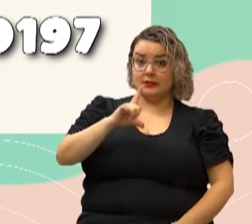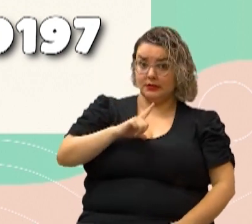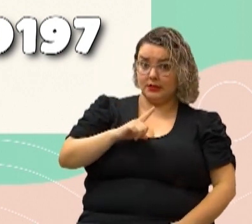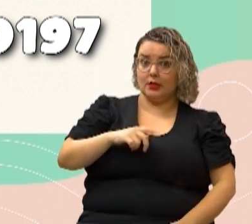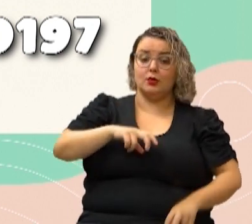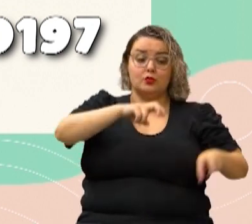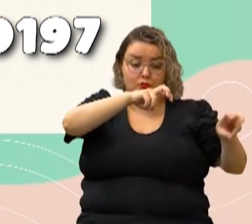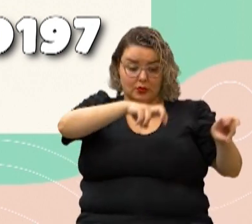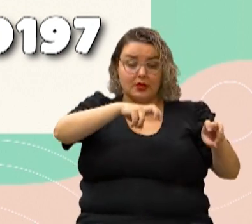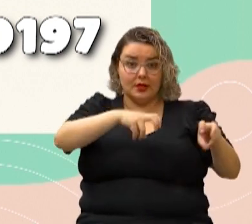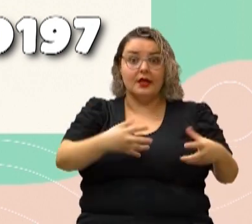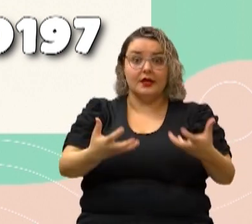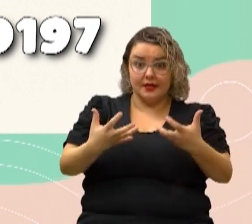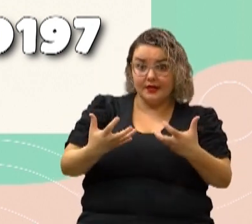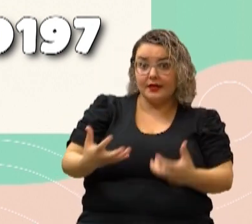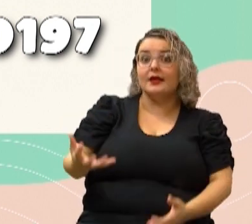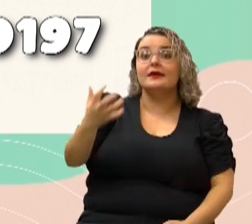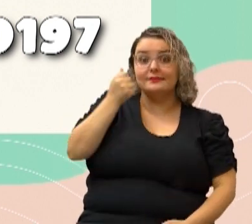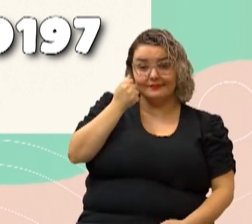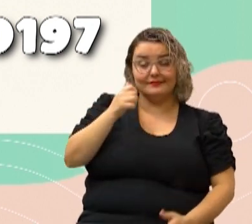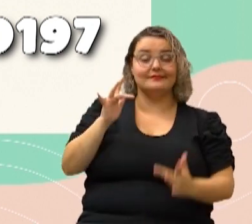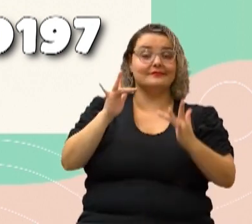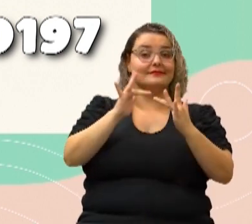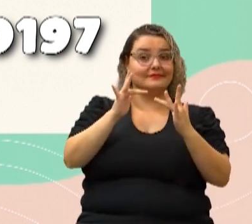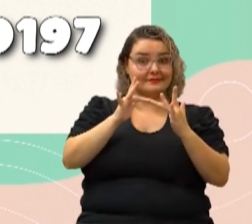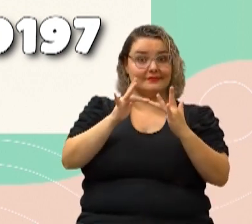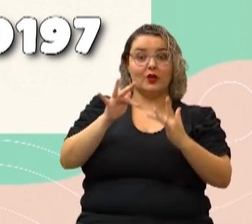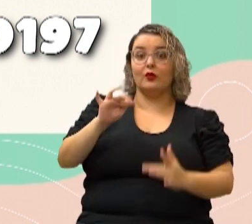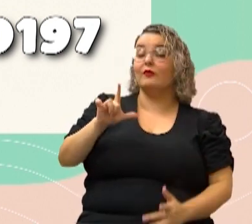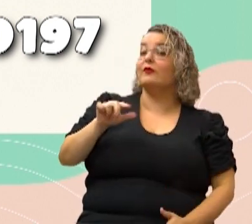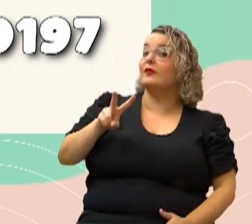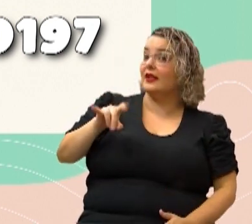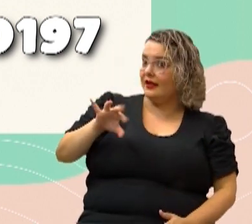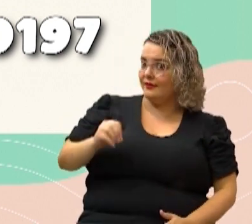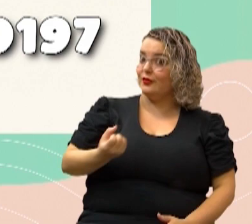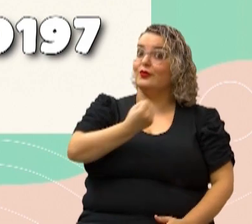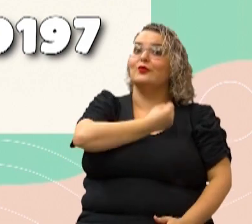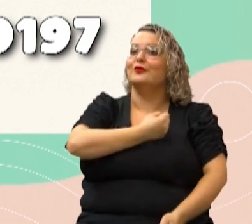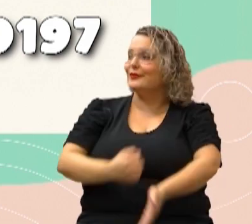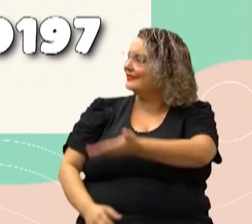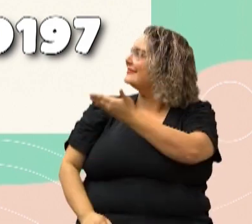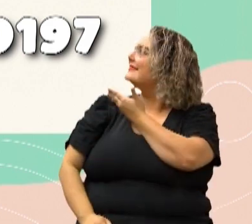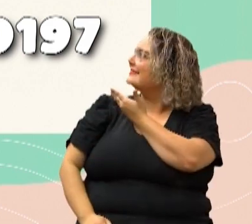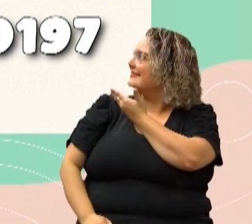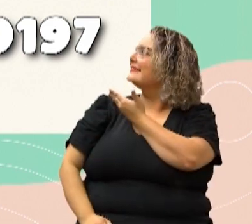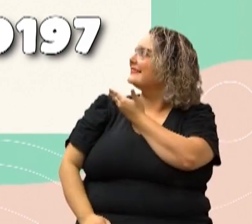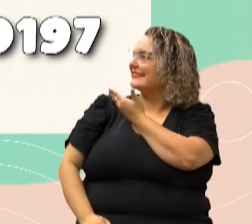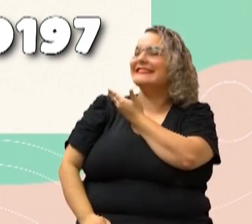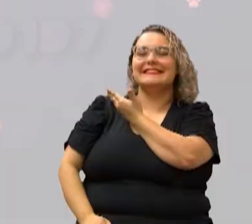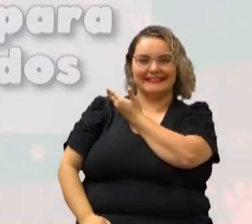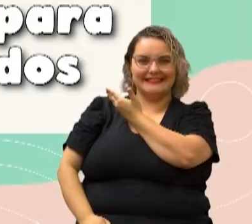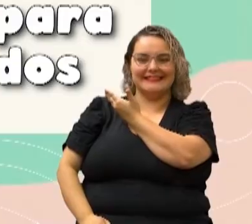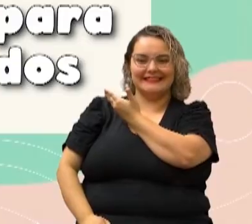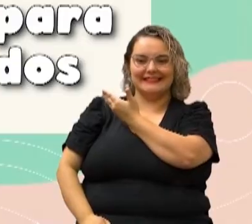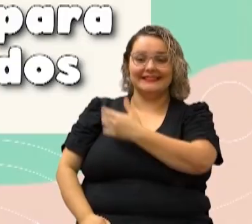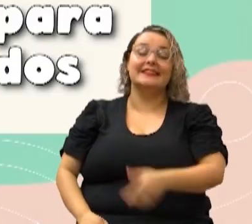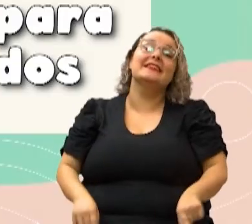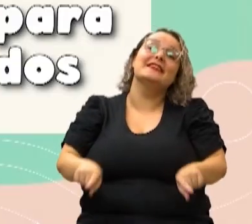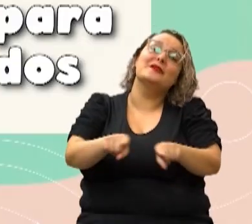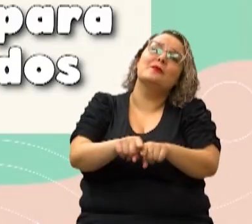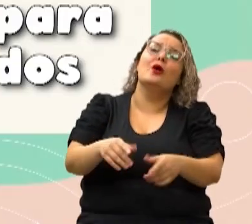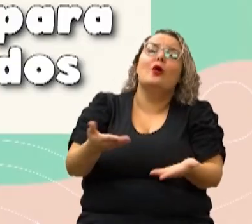você tenha um sítio e queira adotar, entre em contato com o Flávio. O número está aqui na tela. E